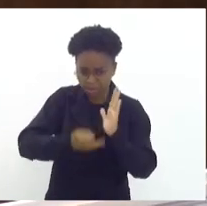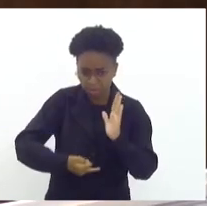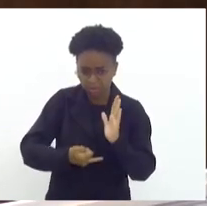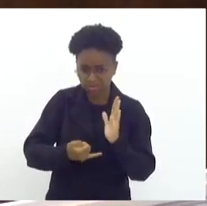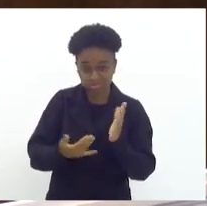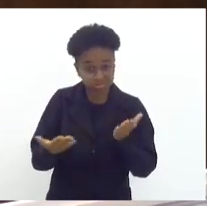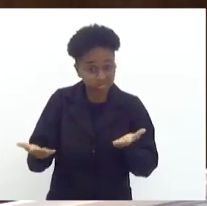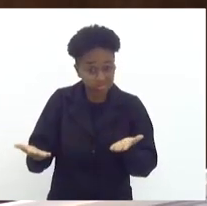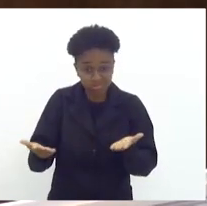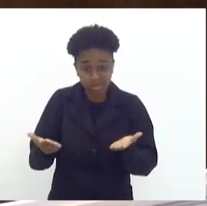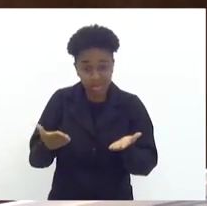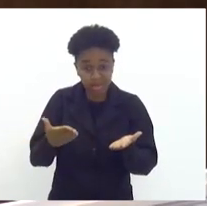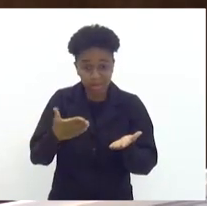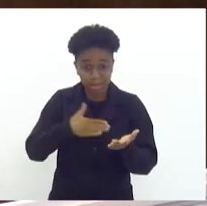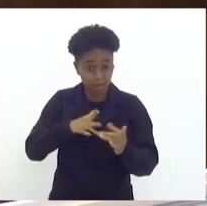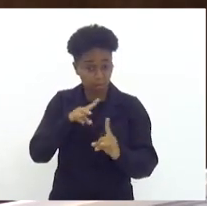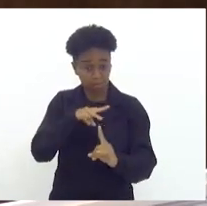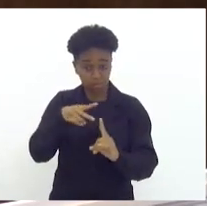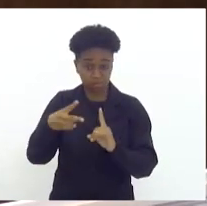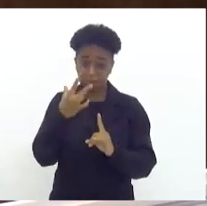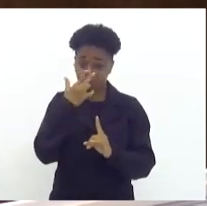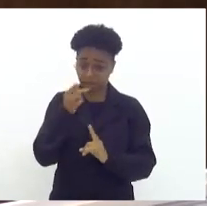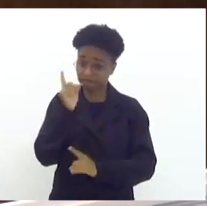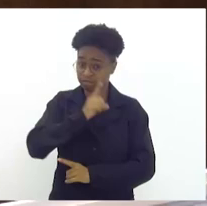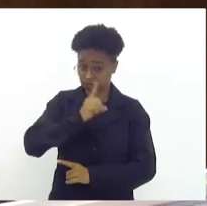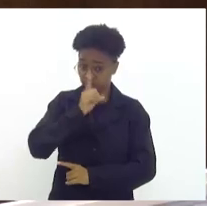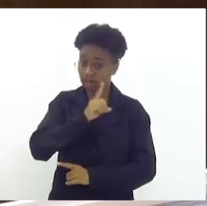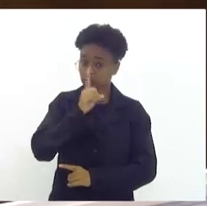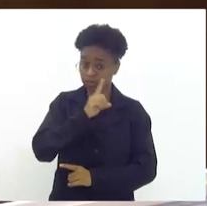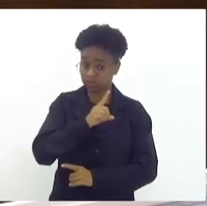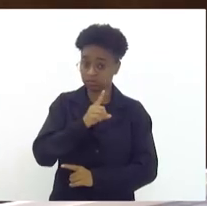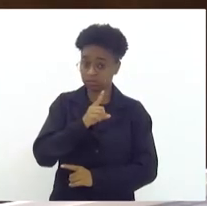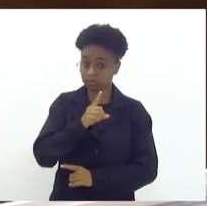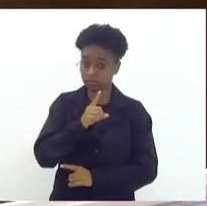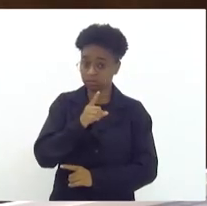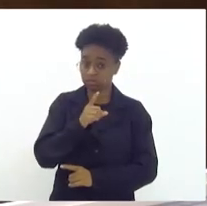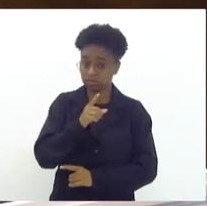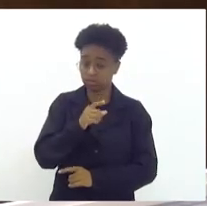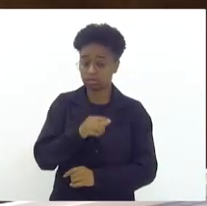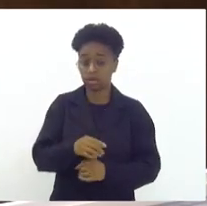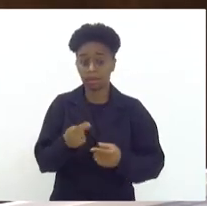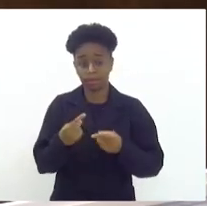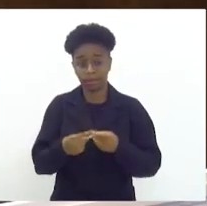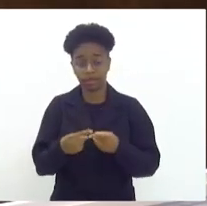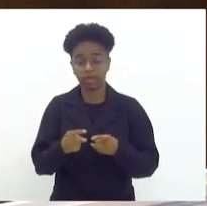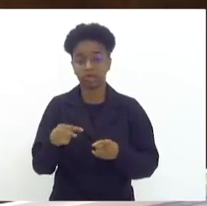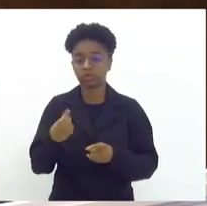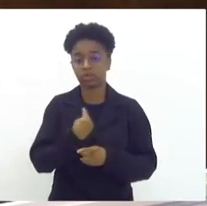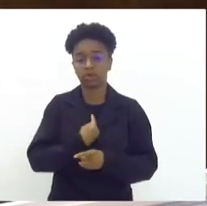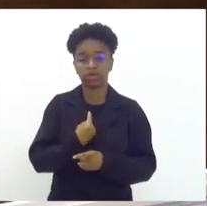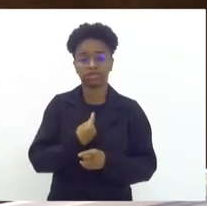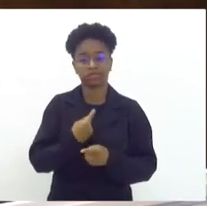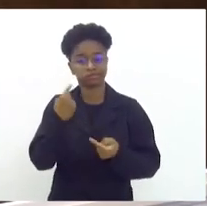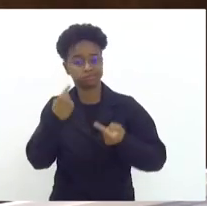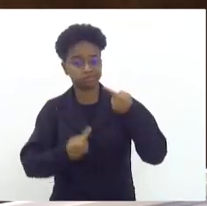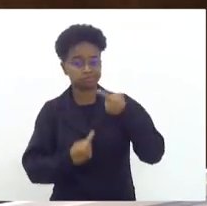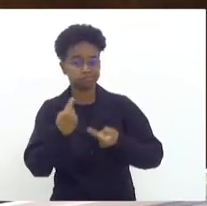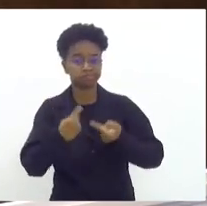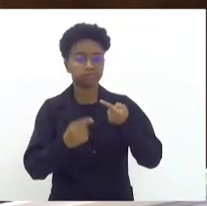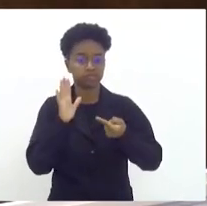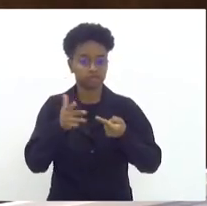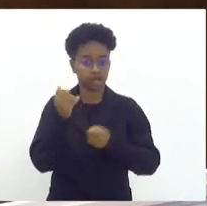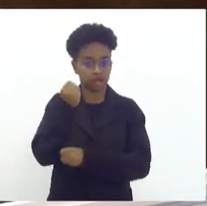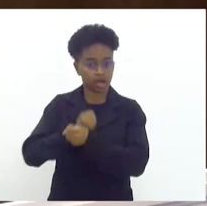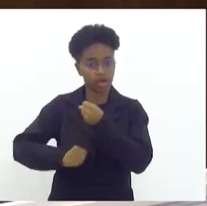então não entendimento da manco aliás para que saudando ao mesmo tempo que a gente entrou nessa linha desde do ano